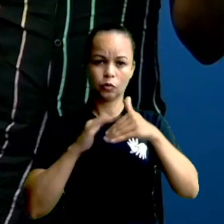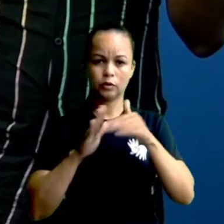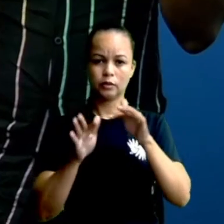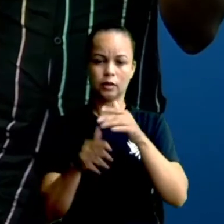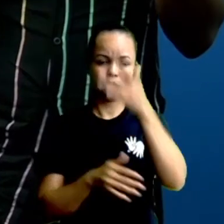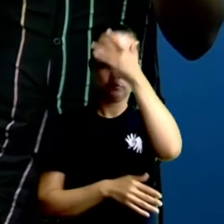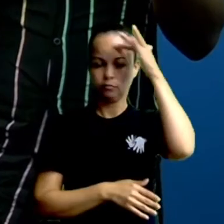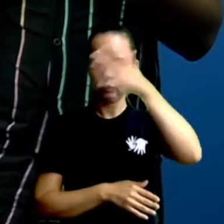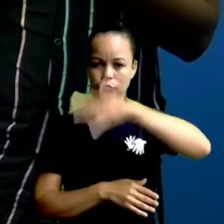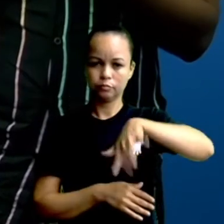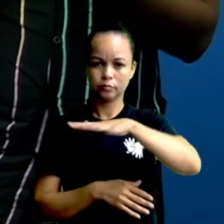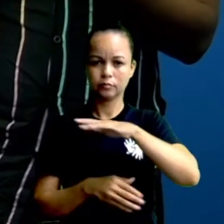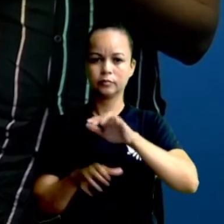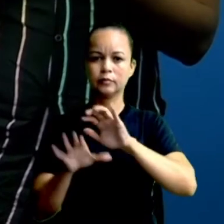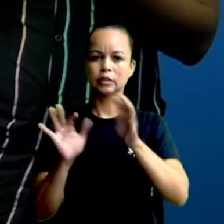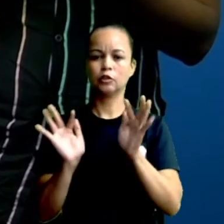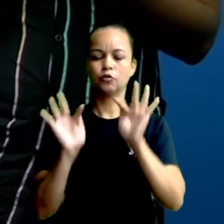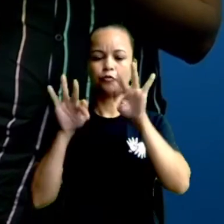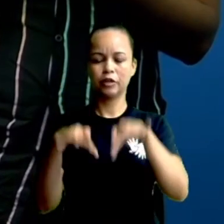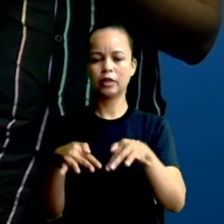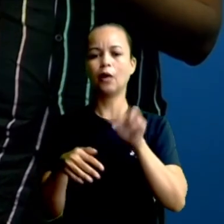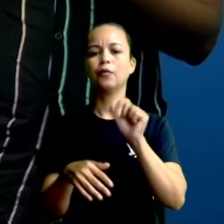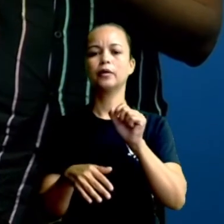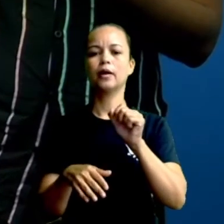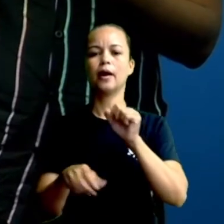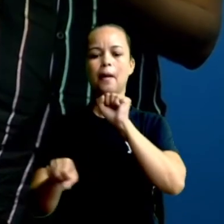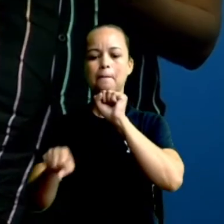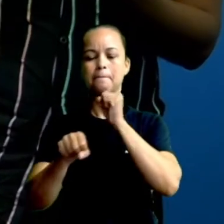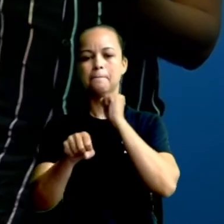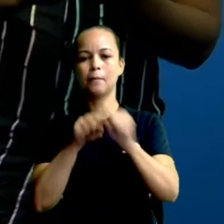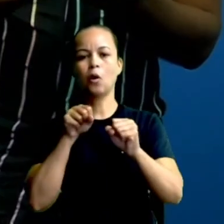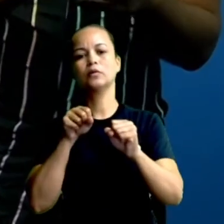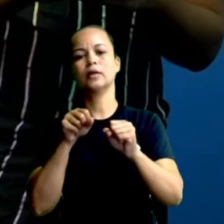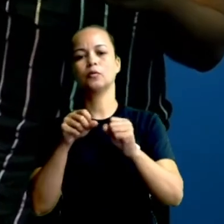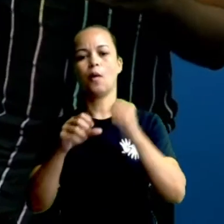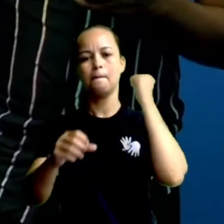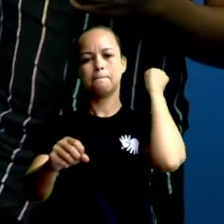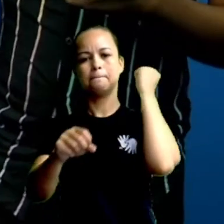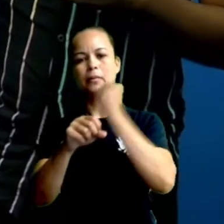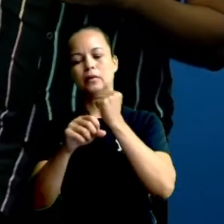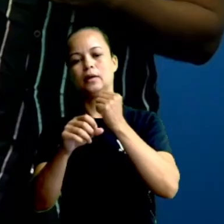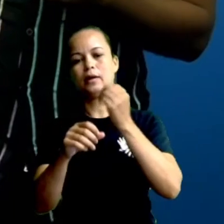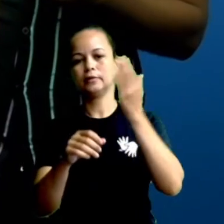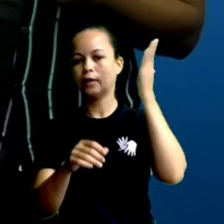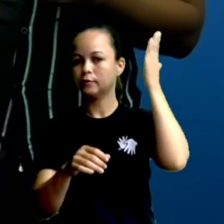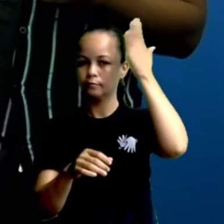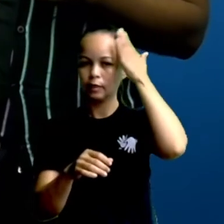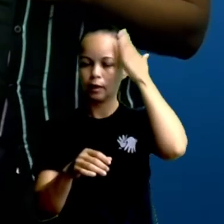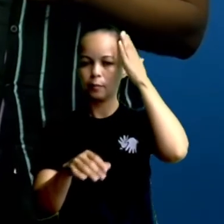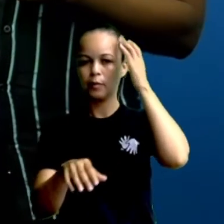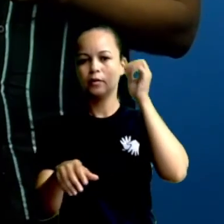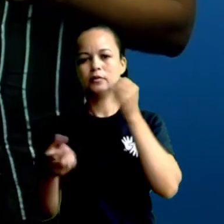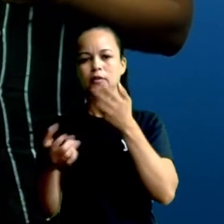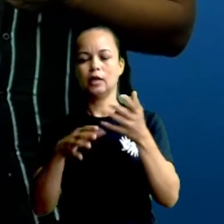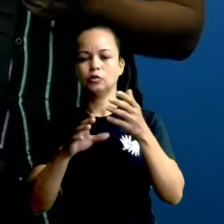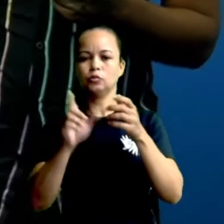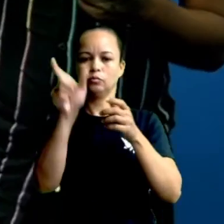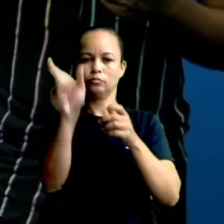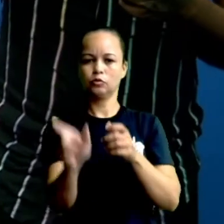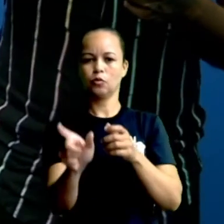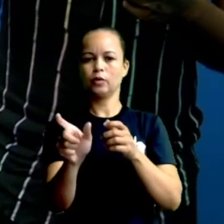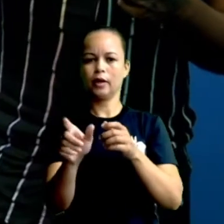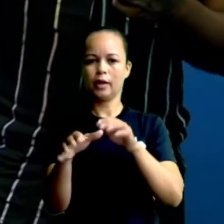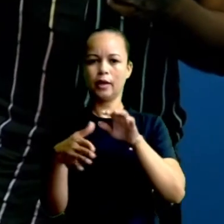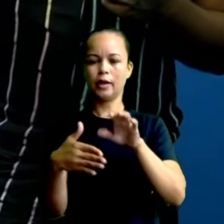na tribo, e no final é que ela era morta, né? Que era com a pancada na cabeça. Uma pancada na cabeça do guerreiro que